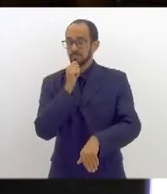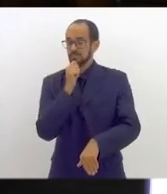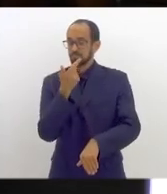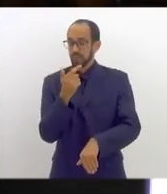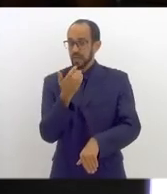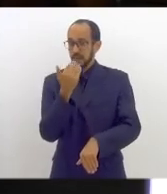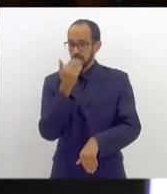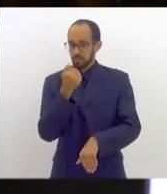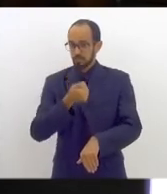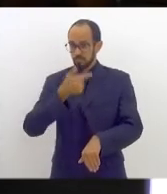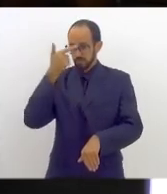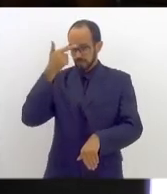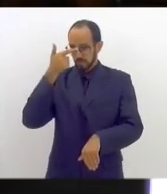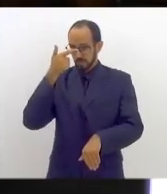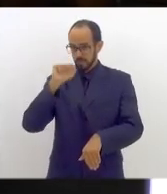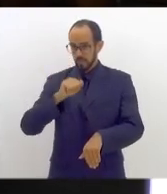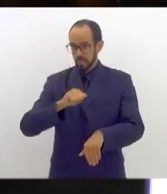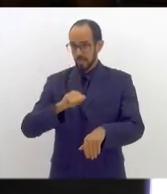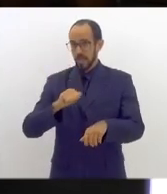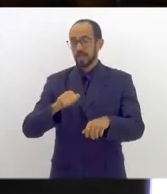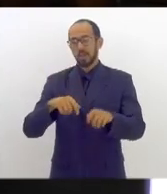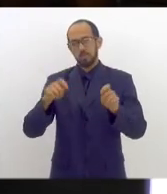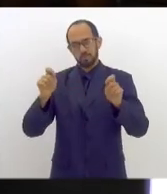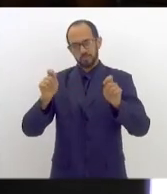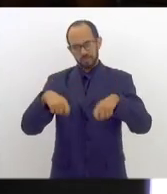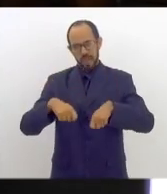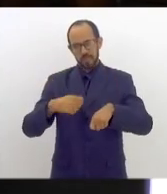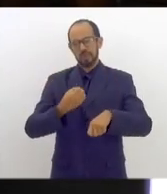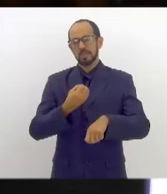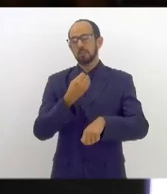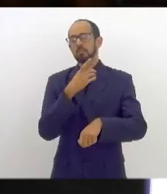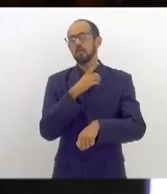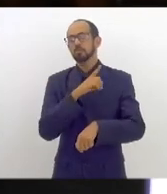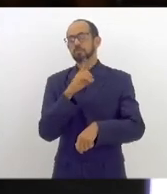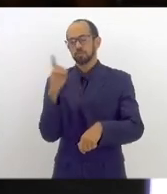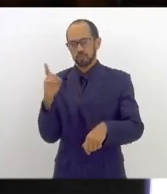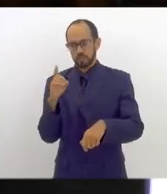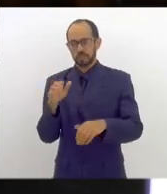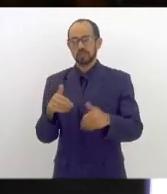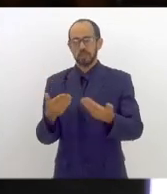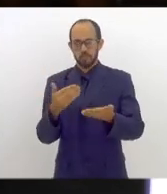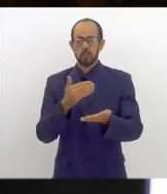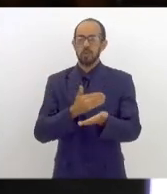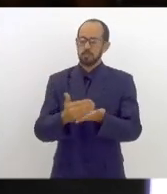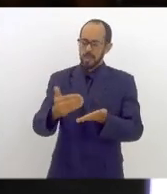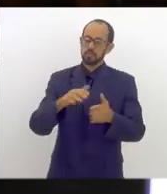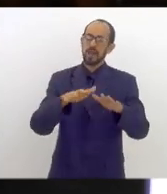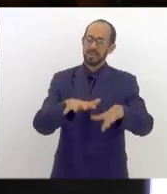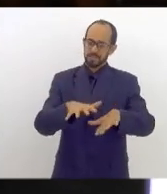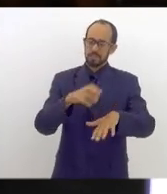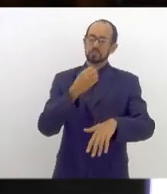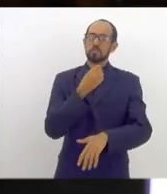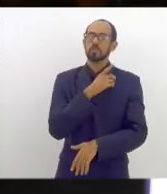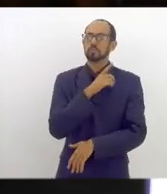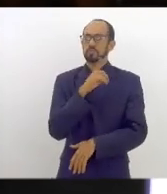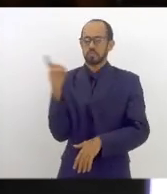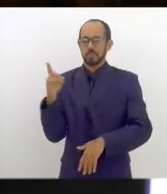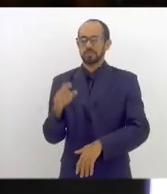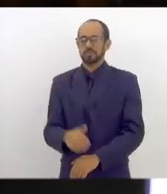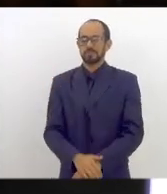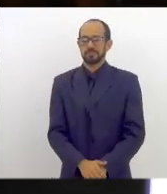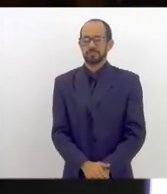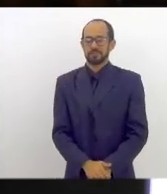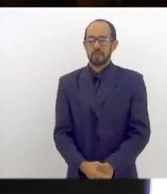nada contra a se dar um bom dia ao invés de boa tarde então eu começo com um bom dia e dizendo que